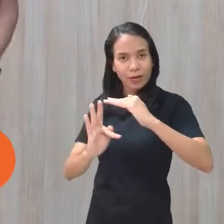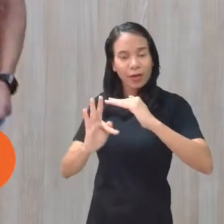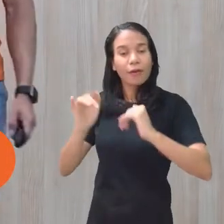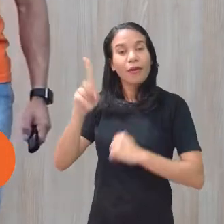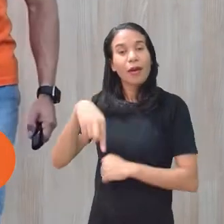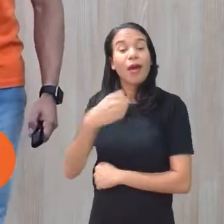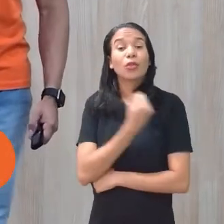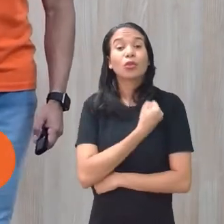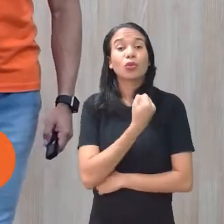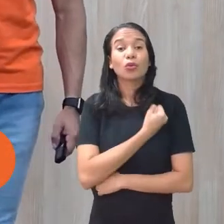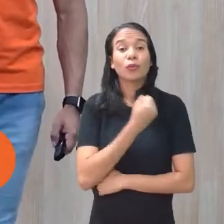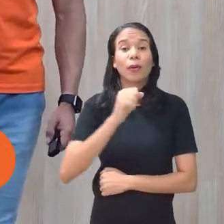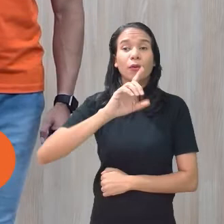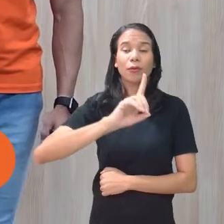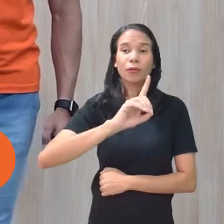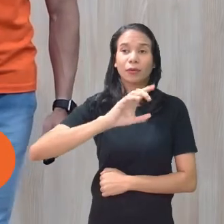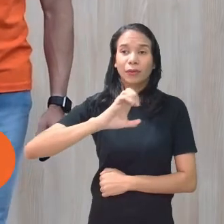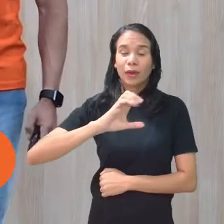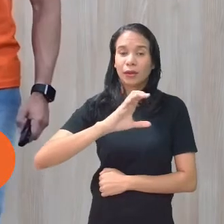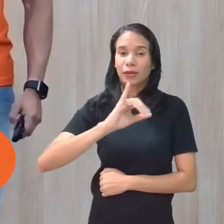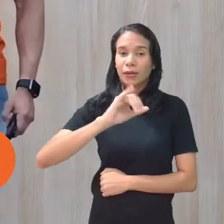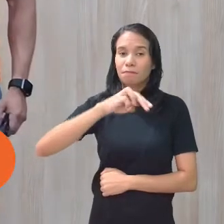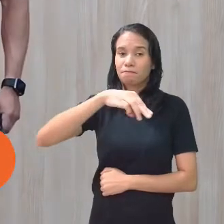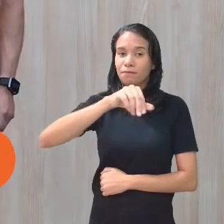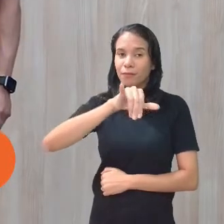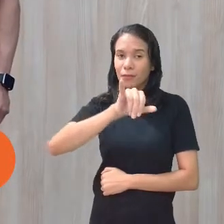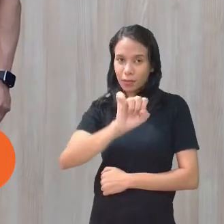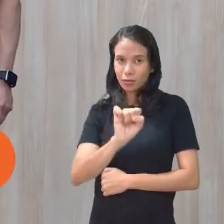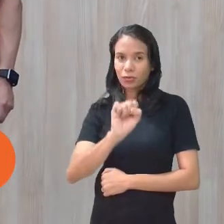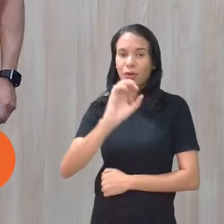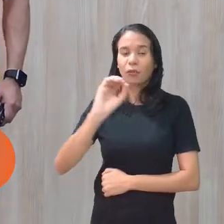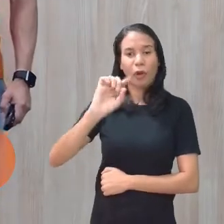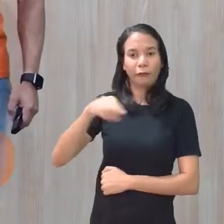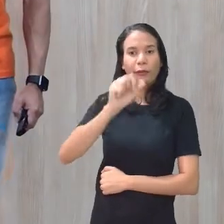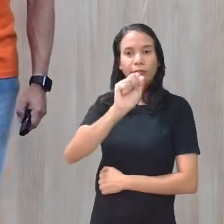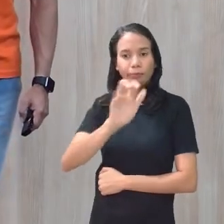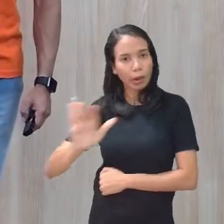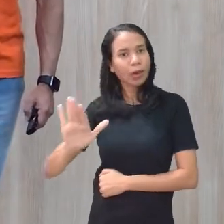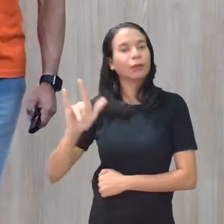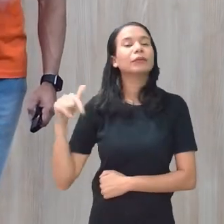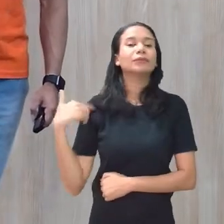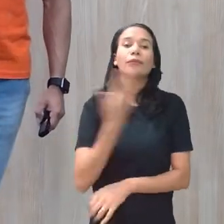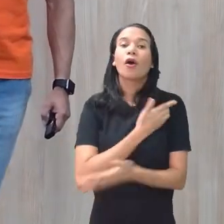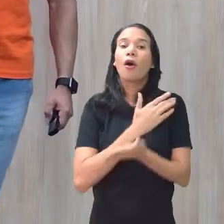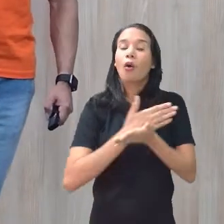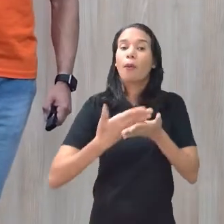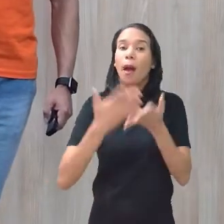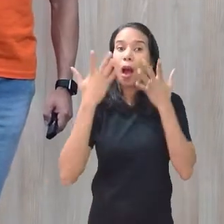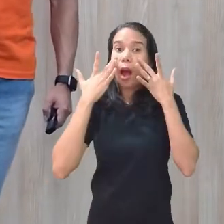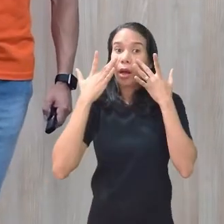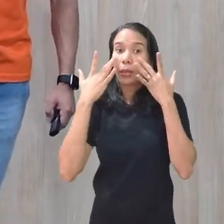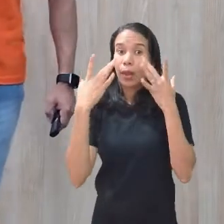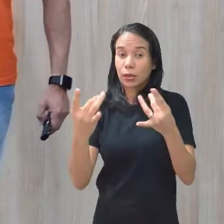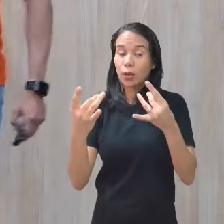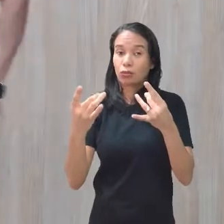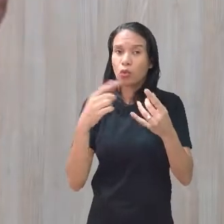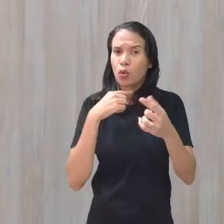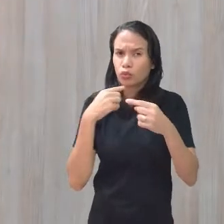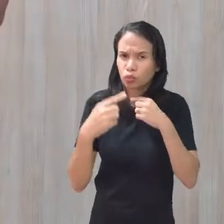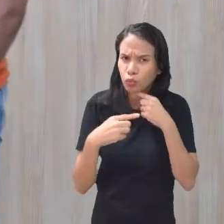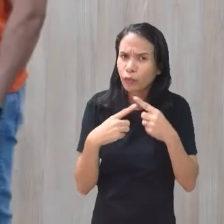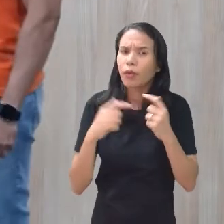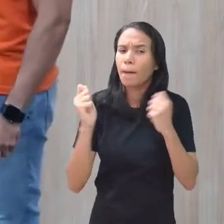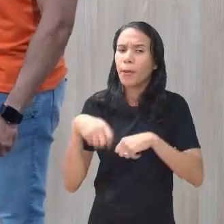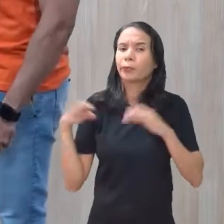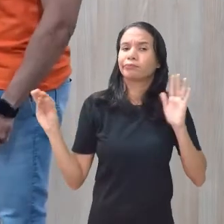os números decimais, certo? Então, vamos começar aí, vamos prestar atenção, qualquer dúvida, manda